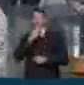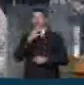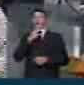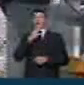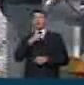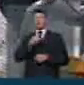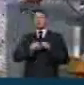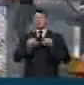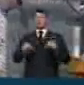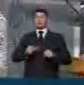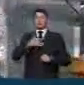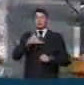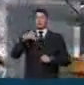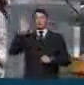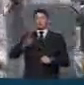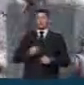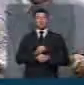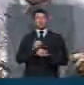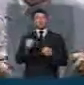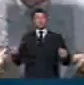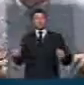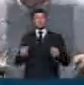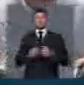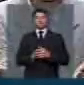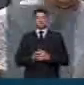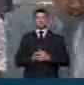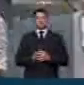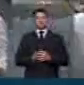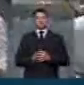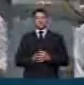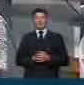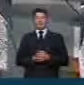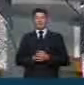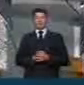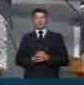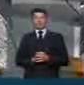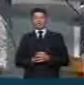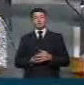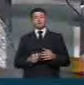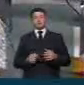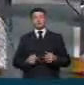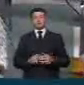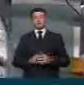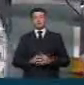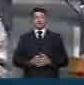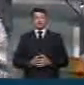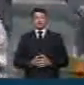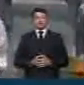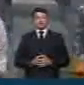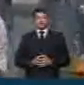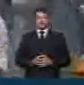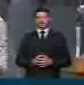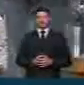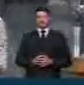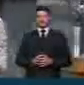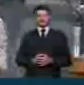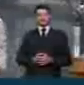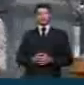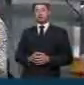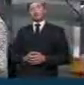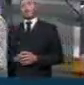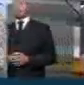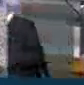podemos dizer que é impossível ter sucesso no Mais Médicos sem agentes comunitários de saúde que sustentam na ponta a atenção